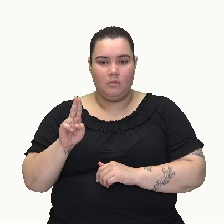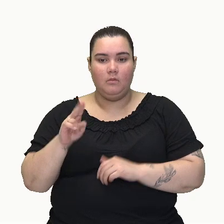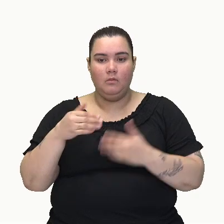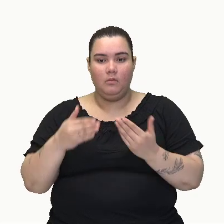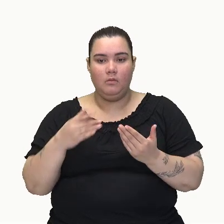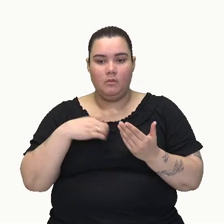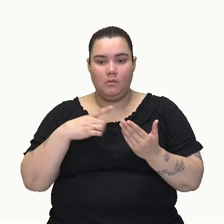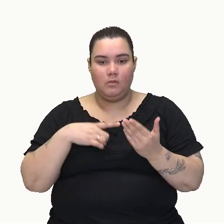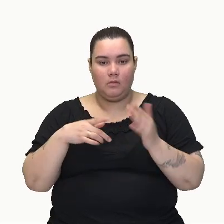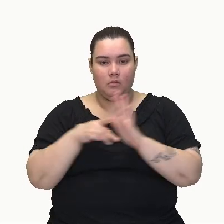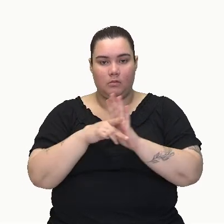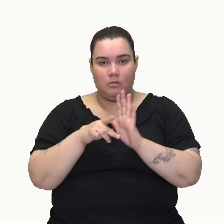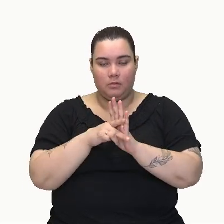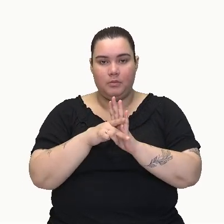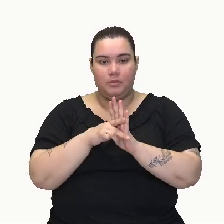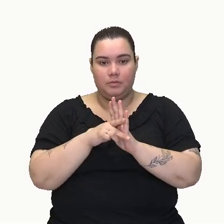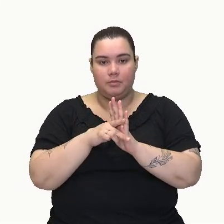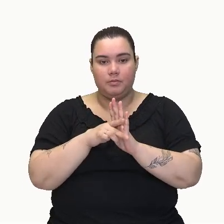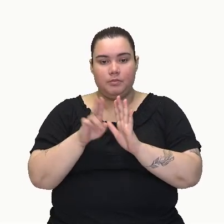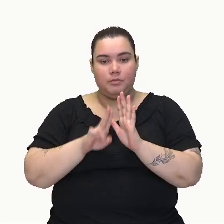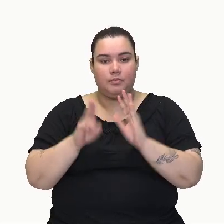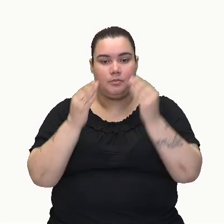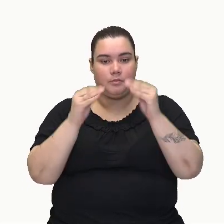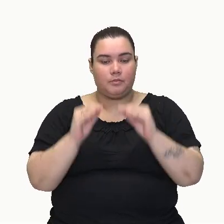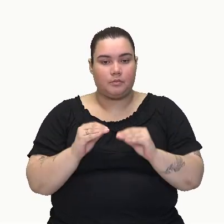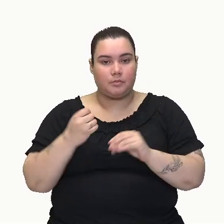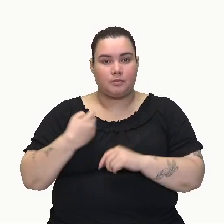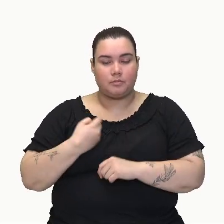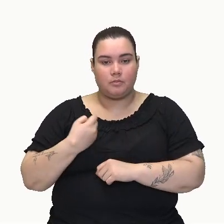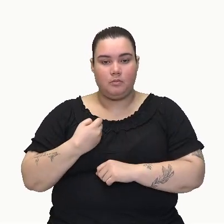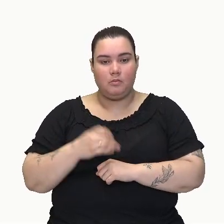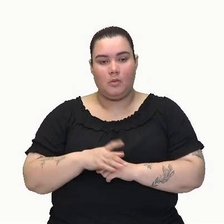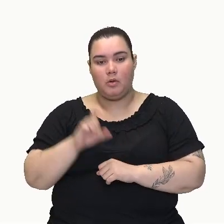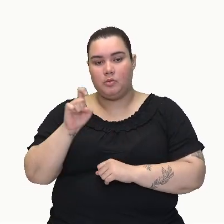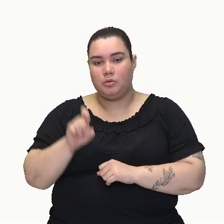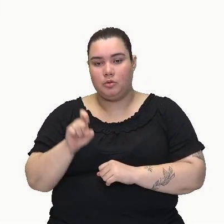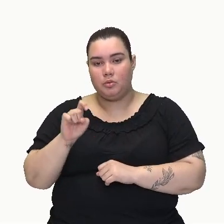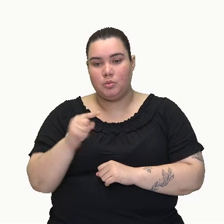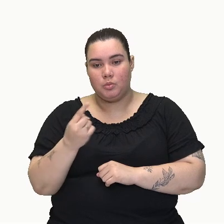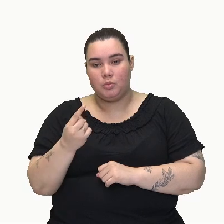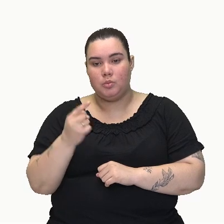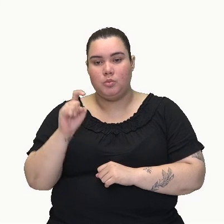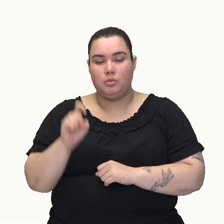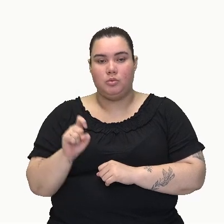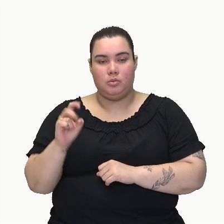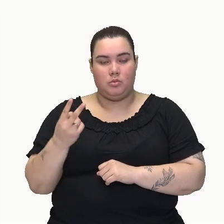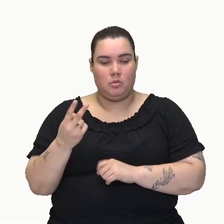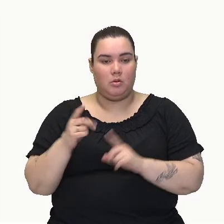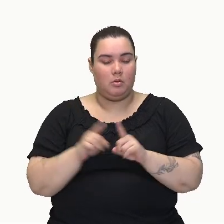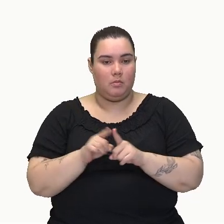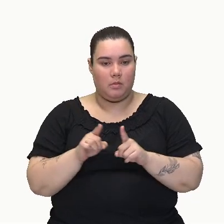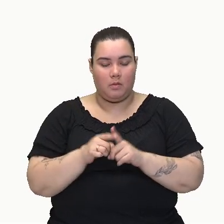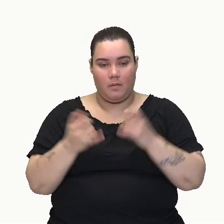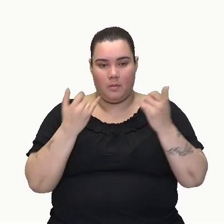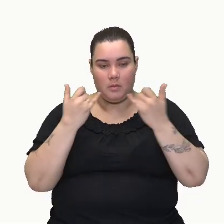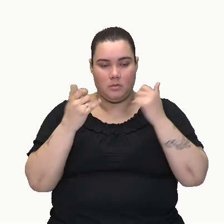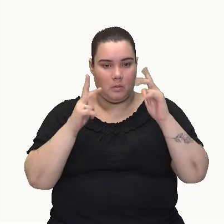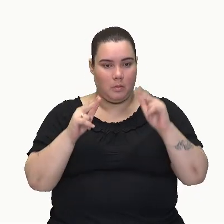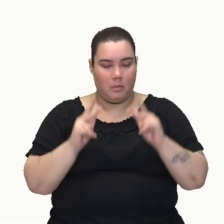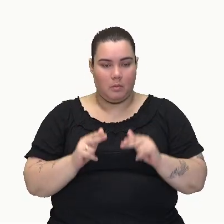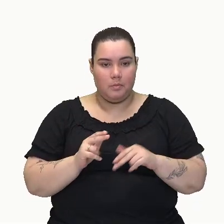valores aqui, né? Tanto para x1 quanto para x2. Ok?